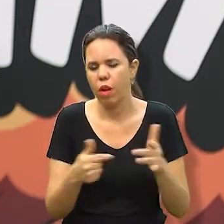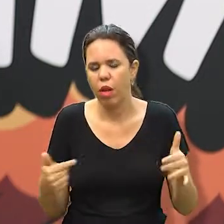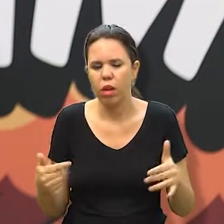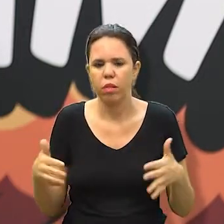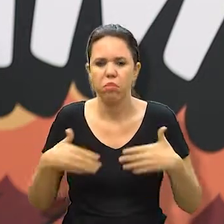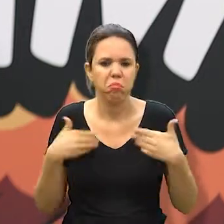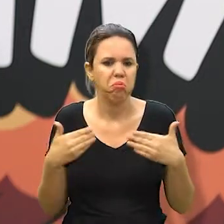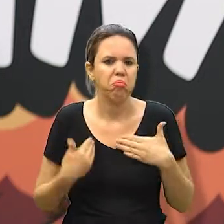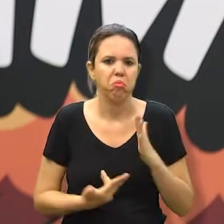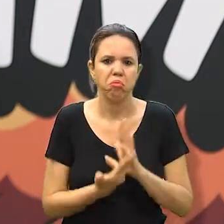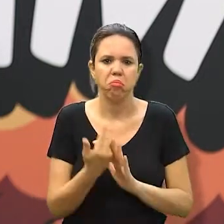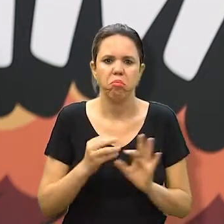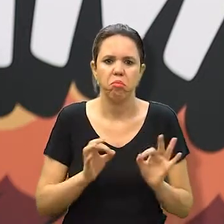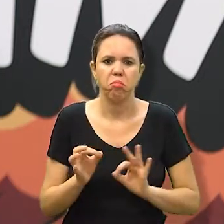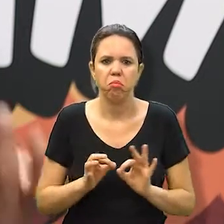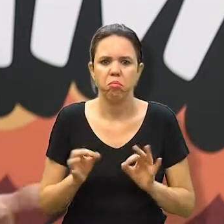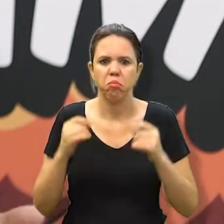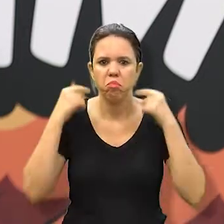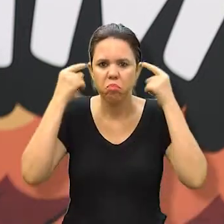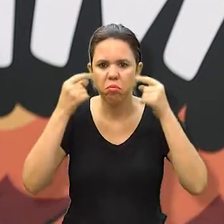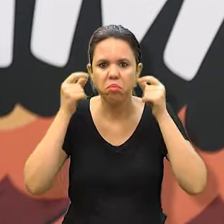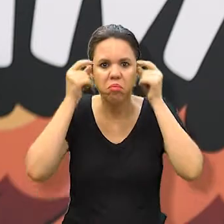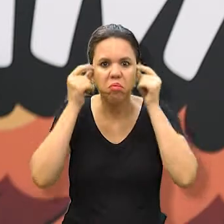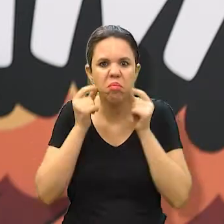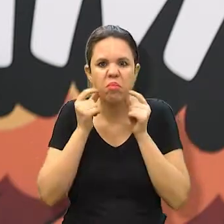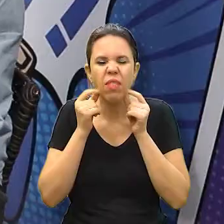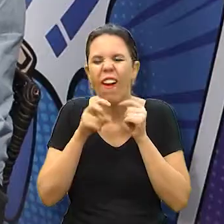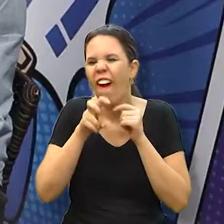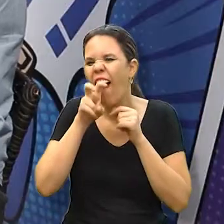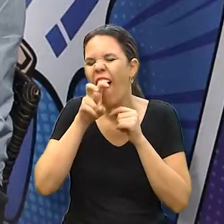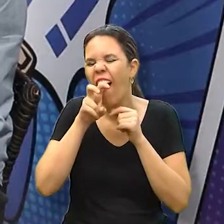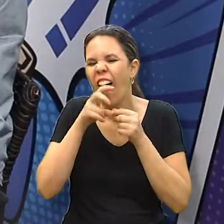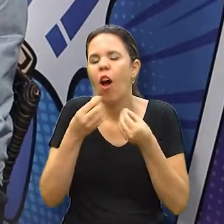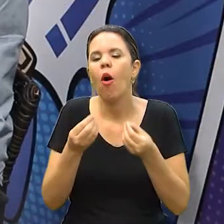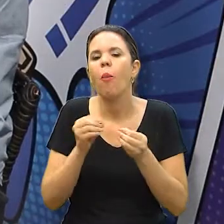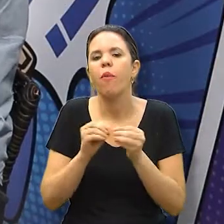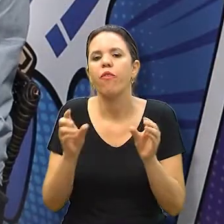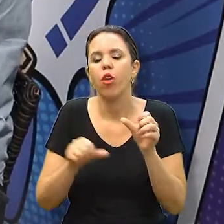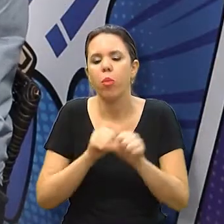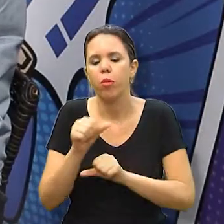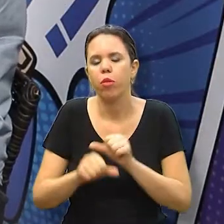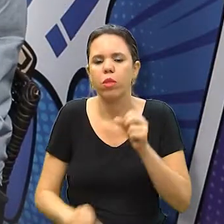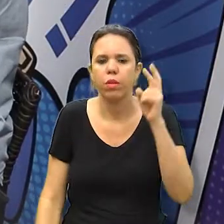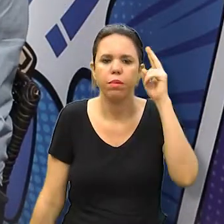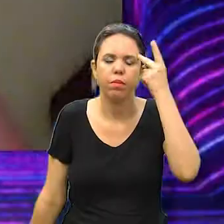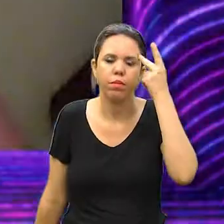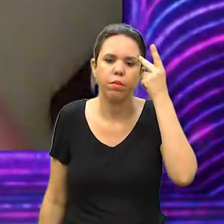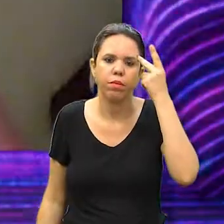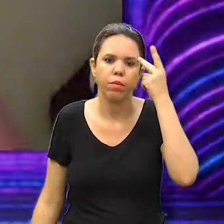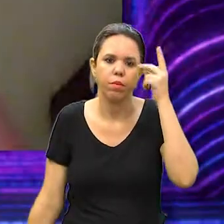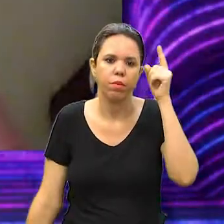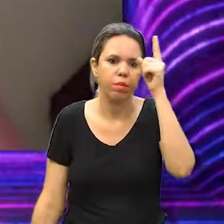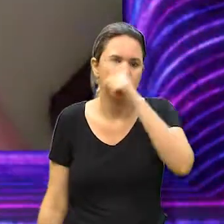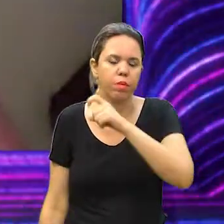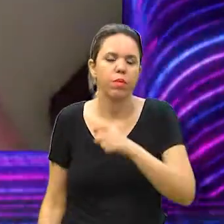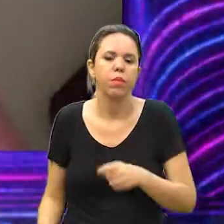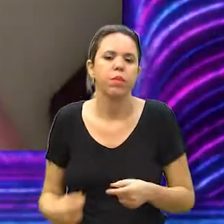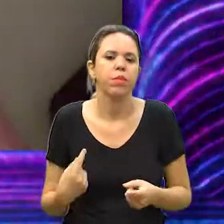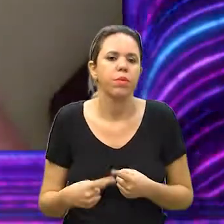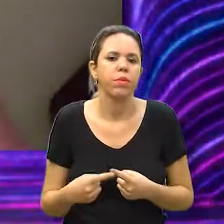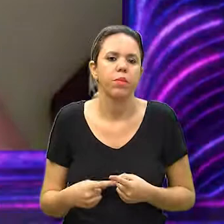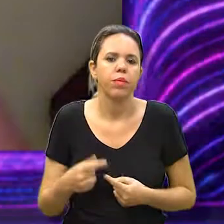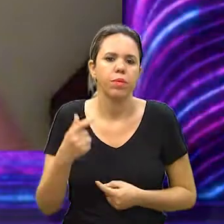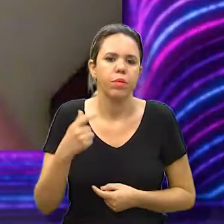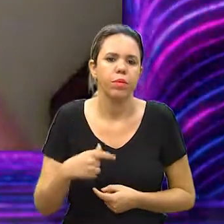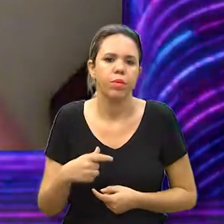filmes, animações sobre Drácula, Frankenstein. E aí, como é que foi fugir de tudo isso? Muito difícil, né?